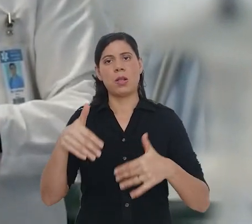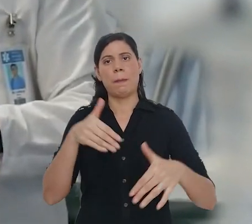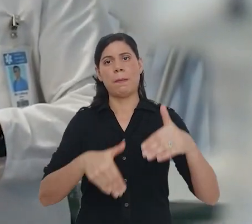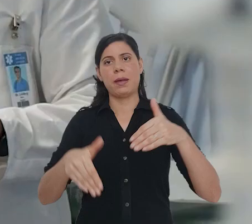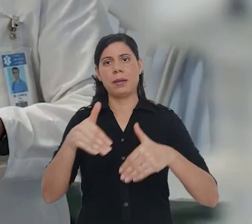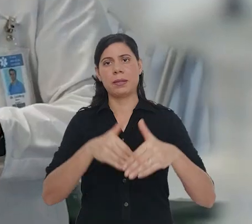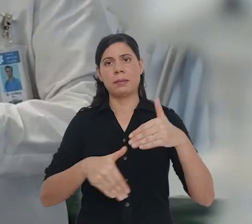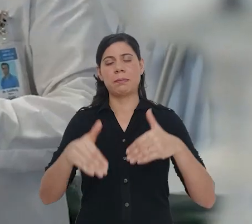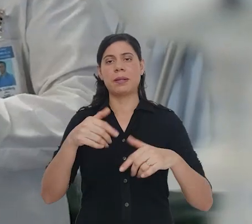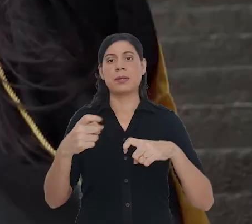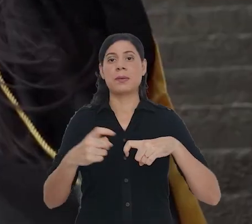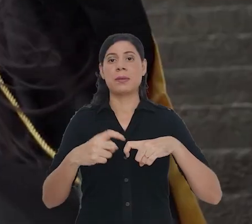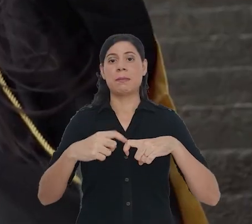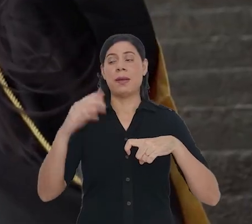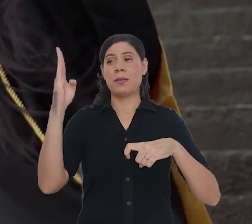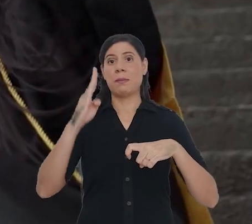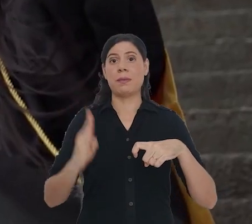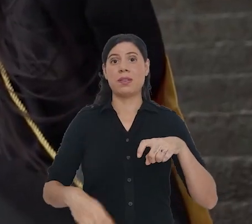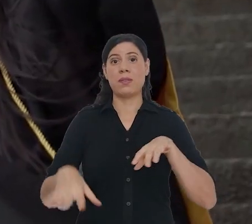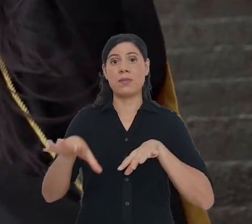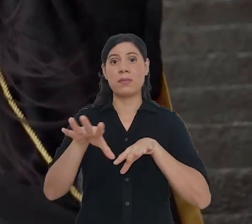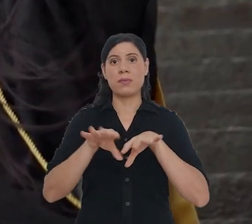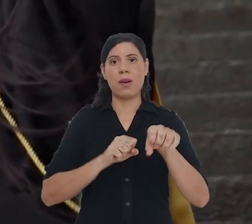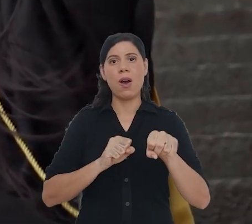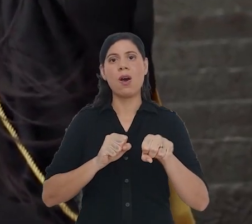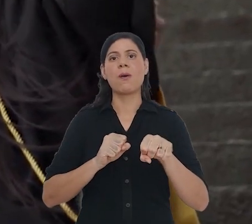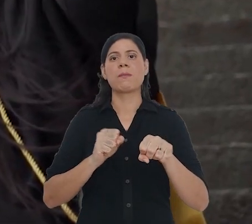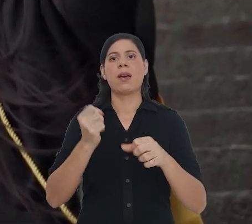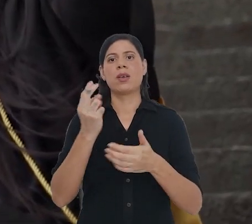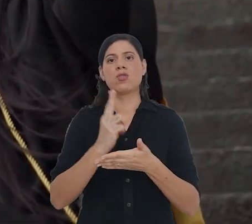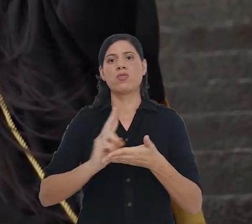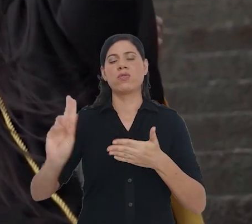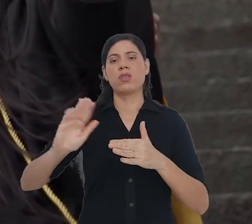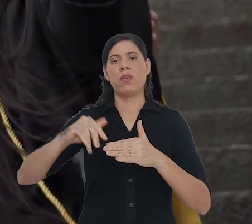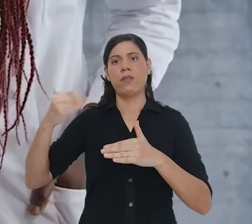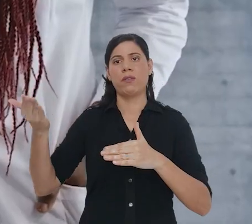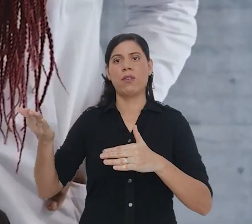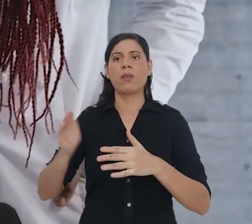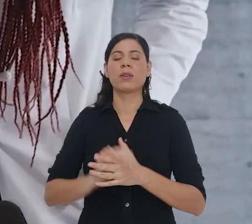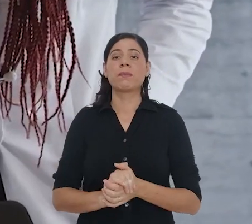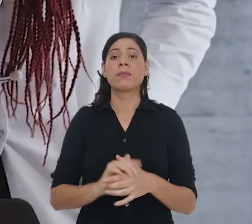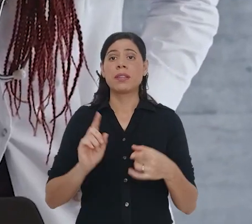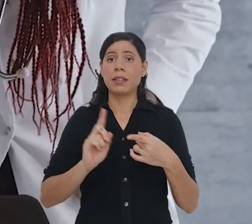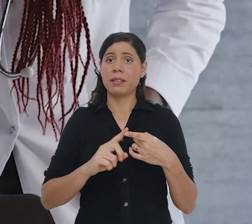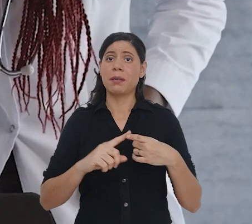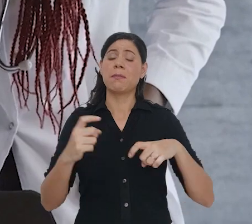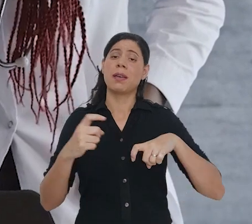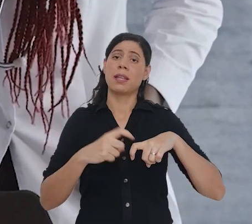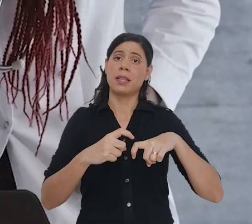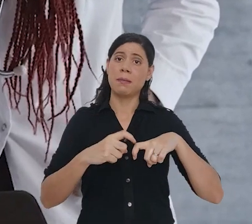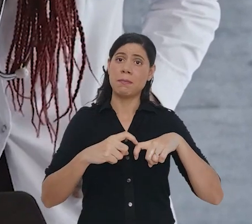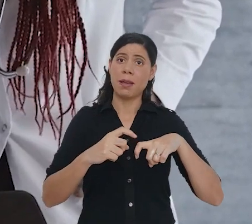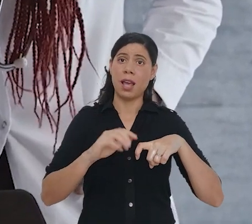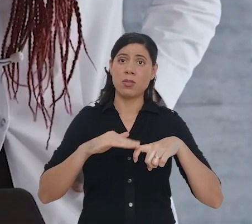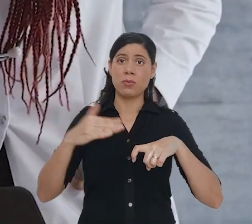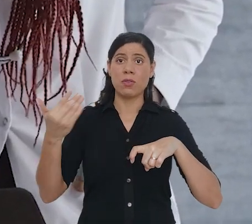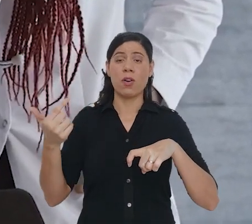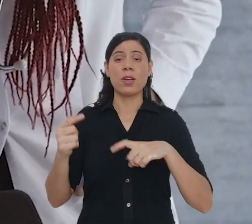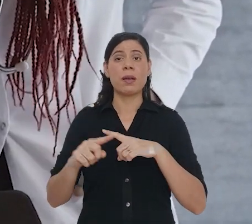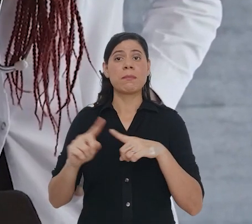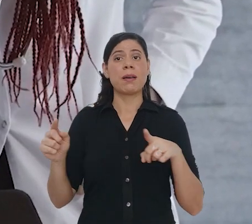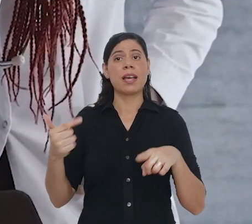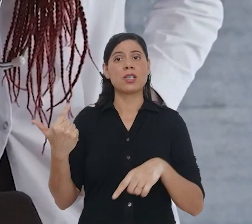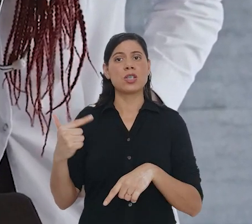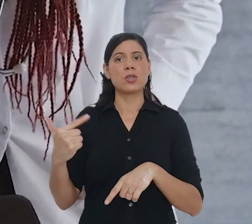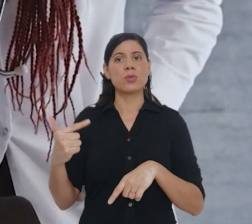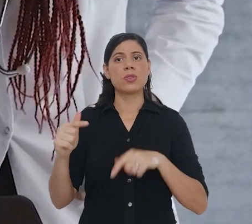participação de médicos brasileiros formados em instituições estrangeiras e de médicos estrangeiros sem habilitação